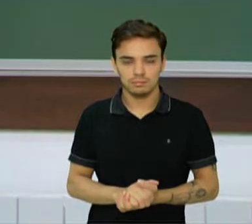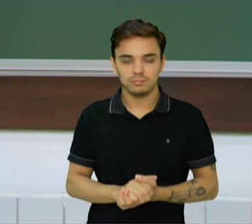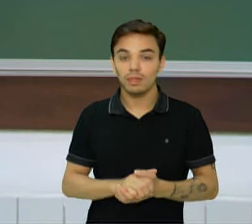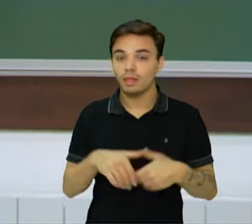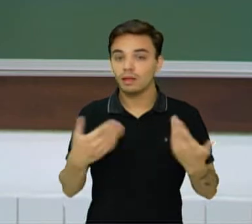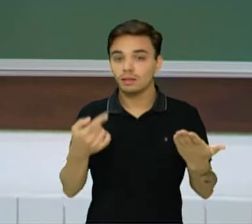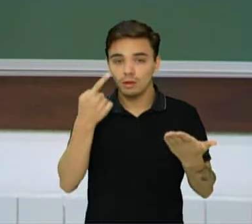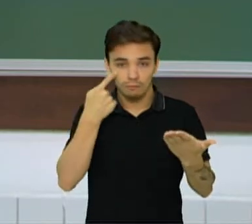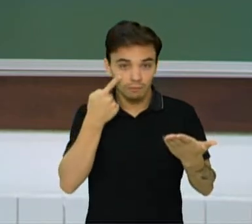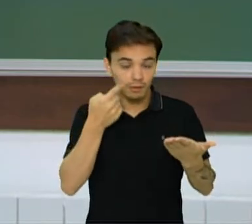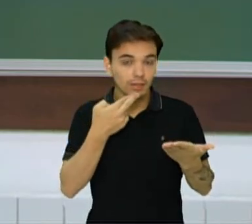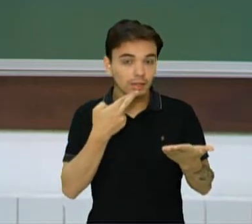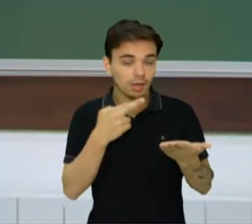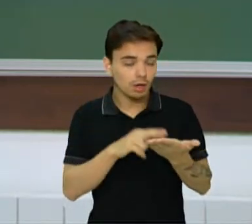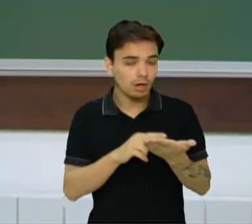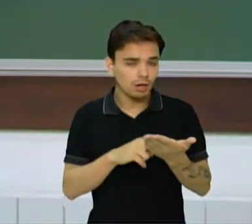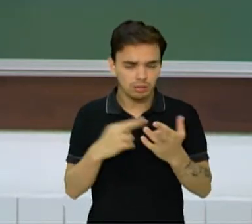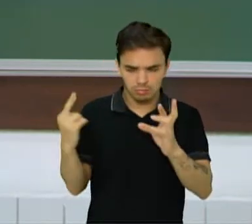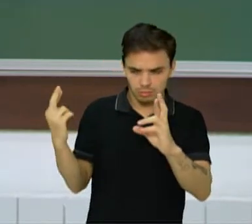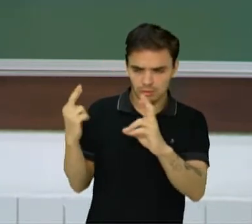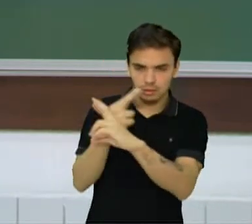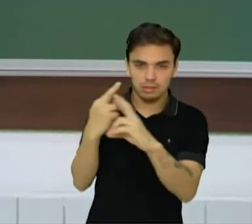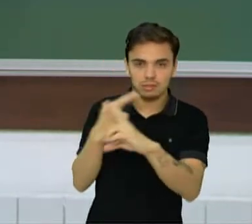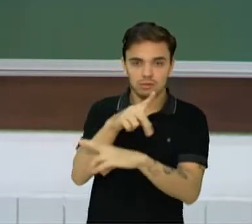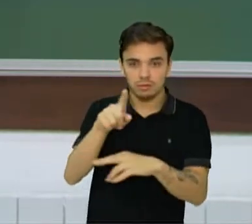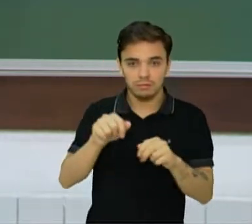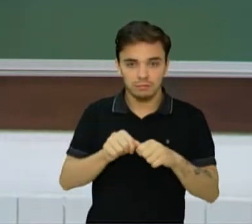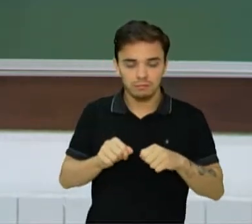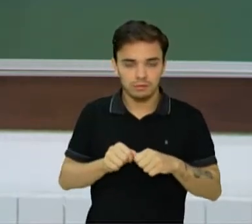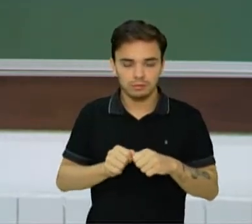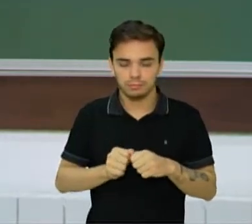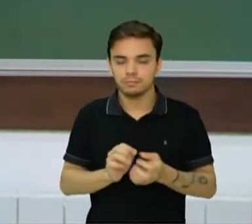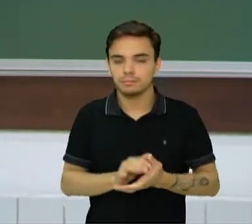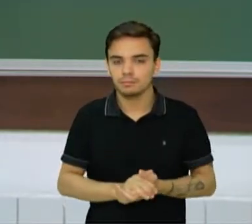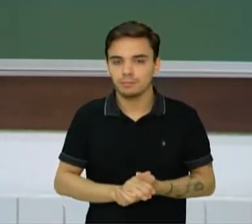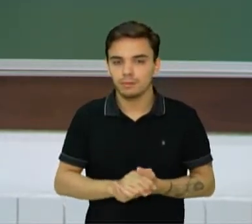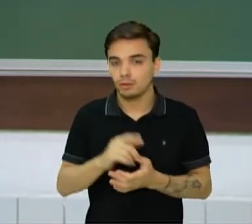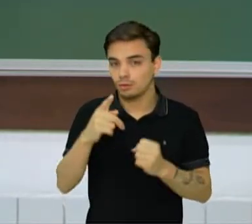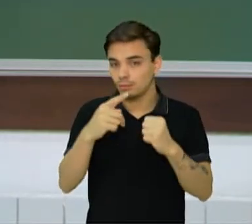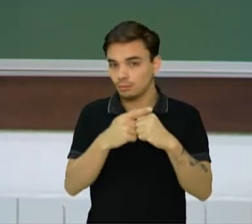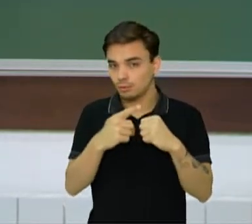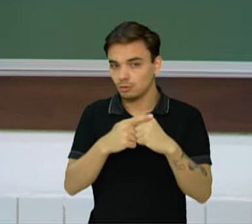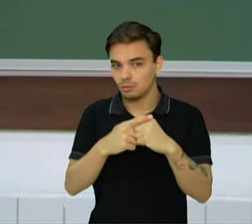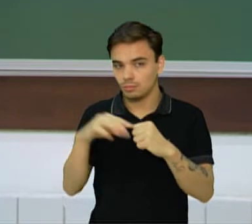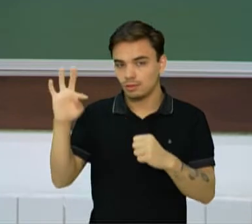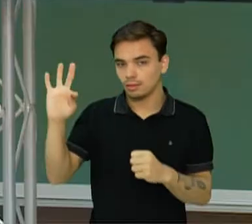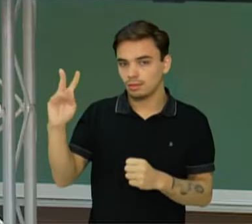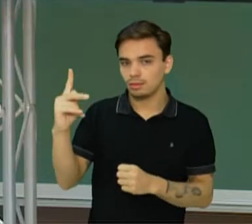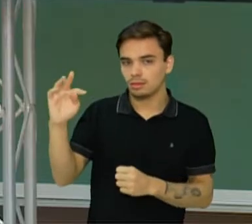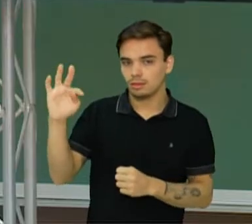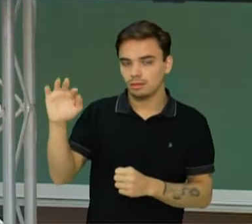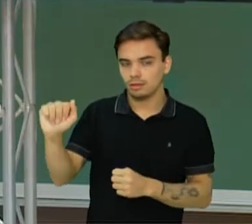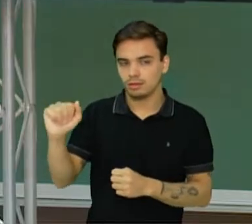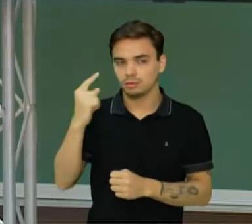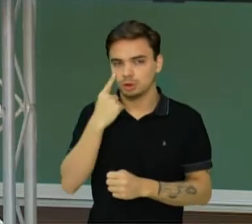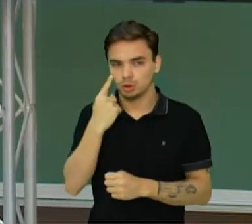Então vamos ver aqui a relação que vocês fizeram. Então, por exemplo, o pronome that. Jane Eyre is a woman that wants to make her own